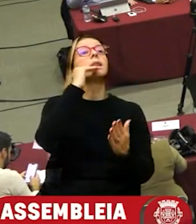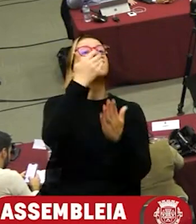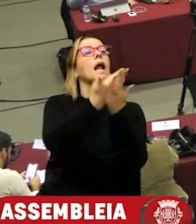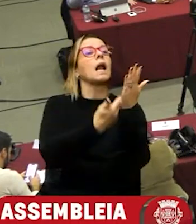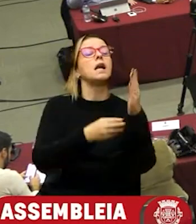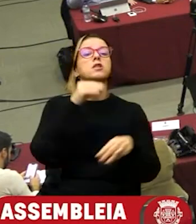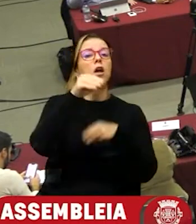habitação